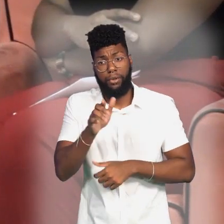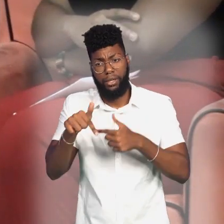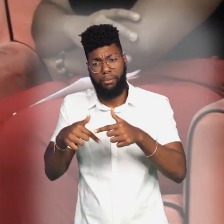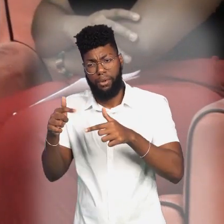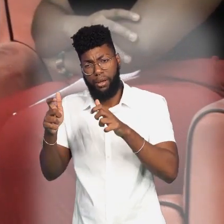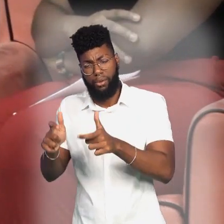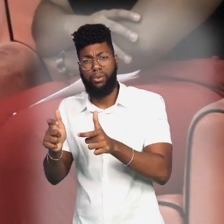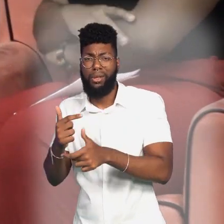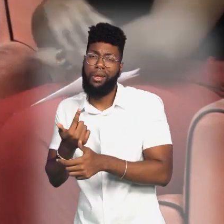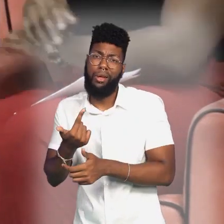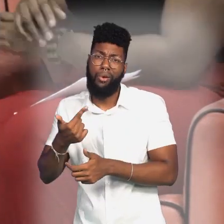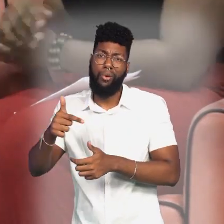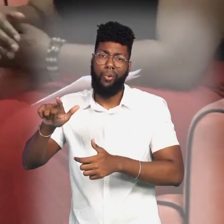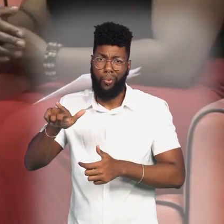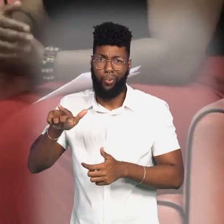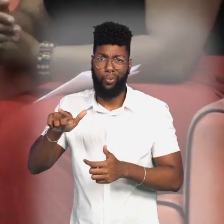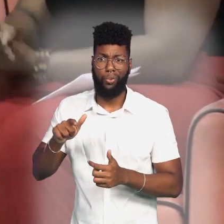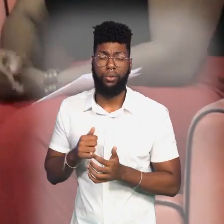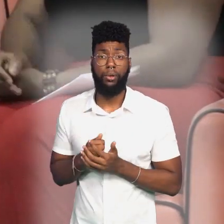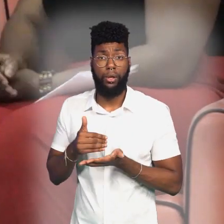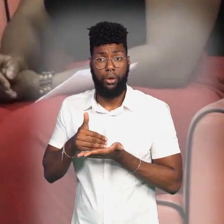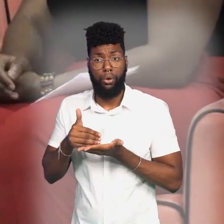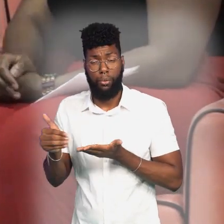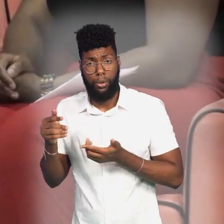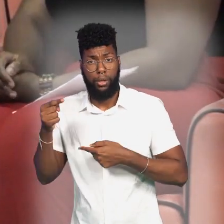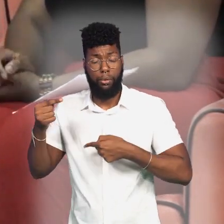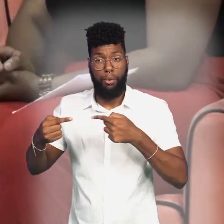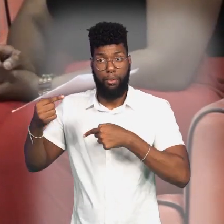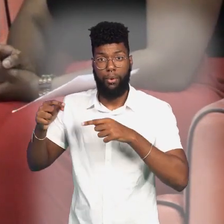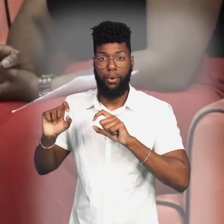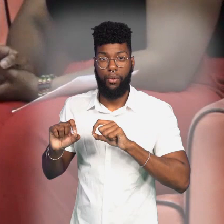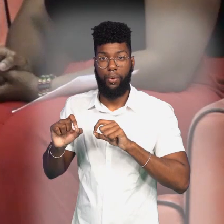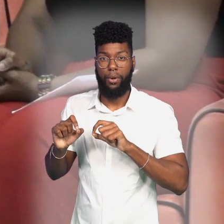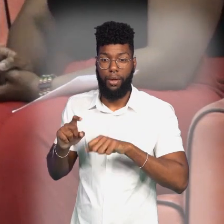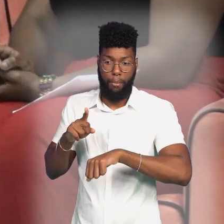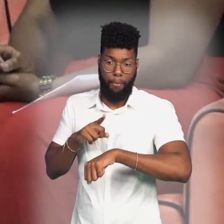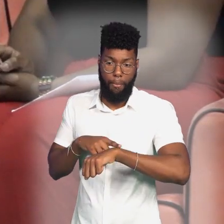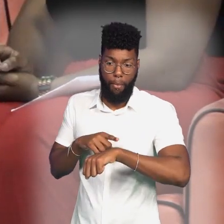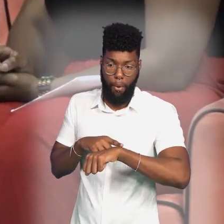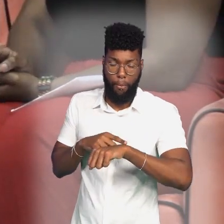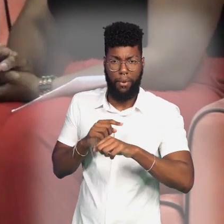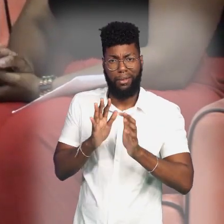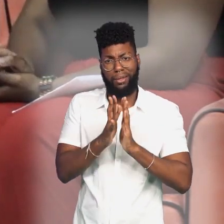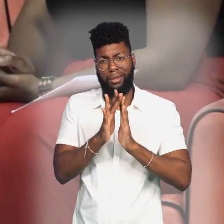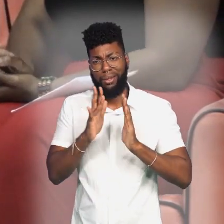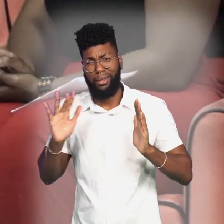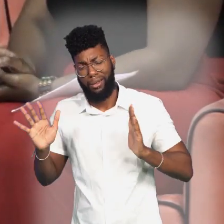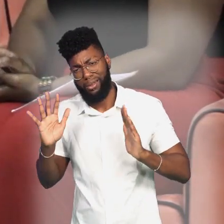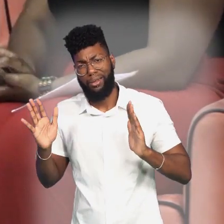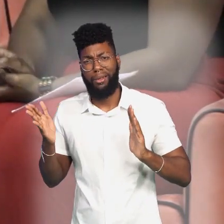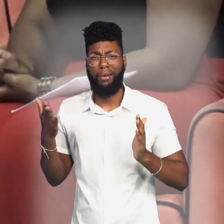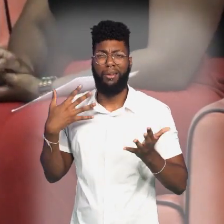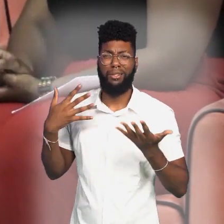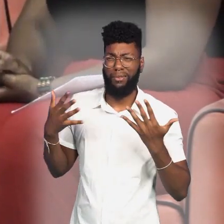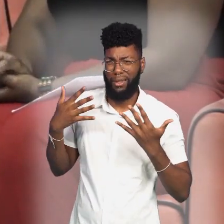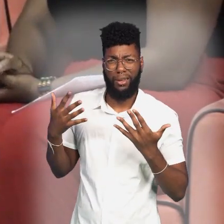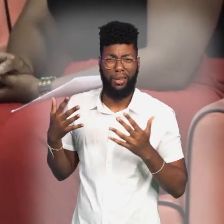que eles tinham uma política que quando chega alta temporada em outro lugar, aqui é baixa temporada, em